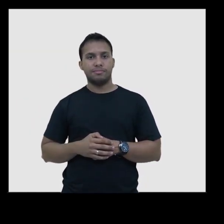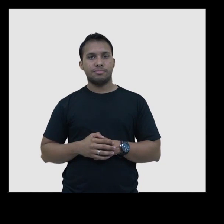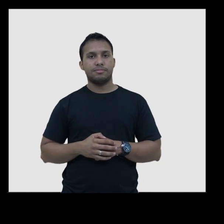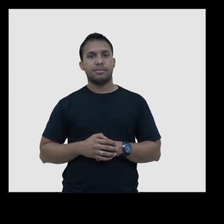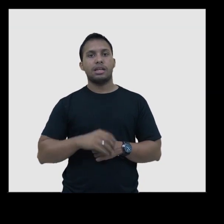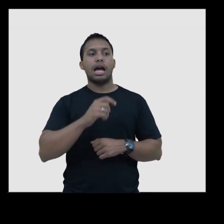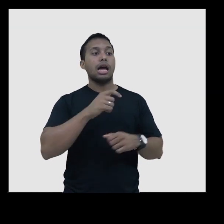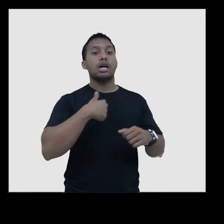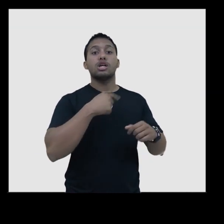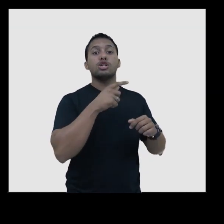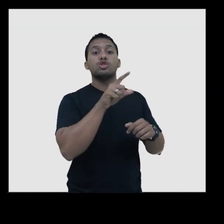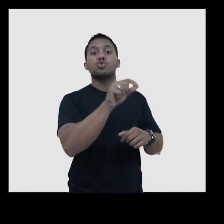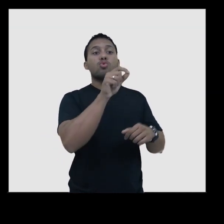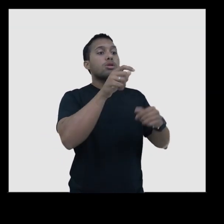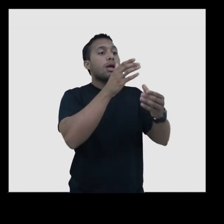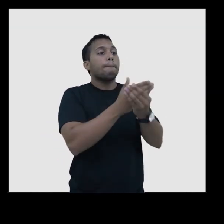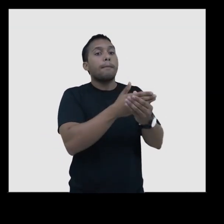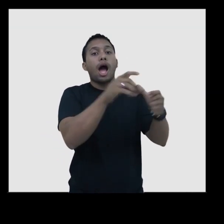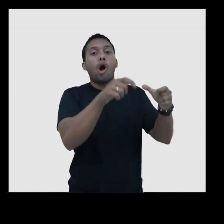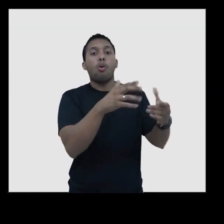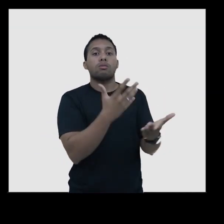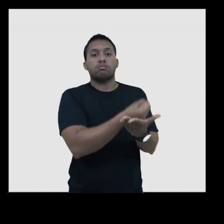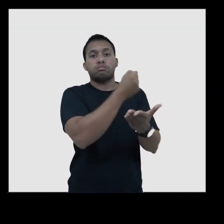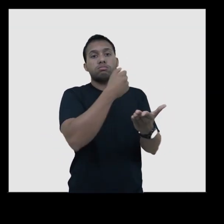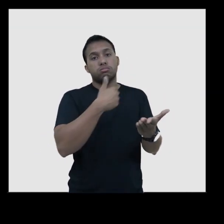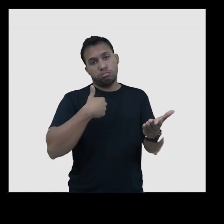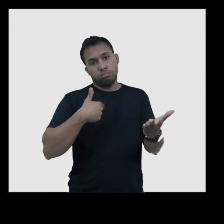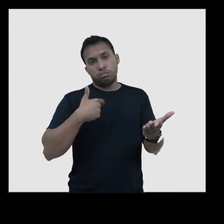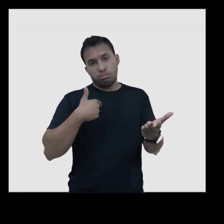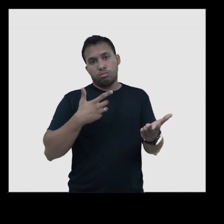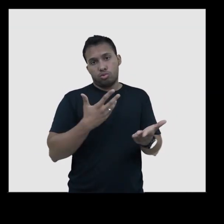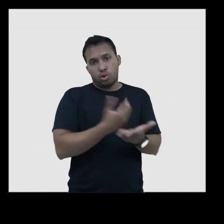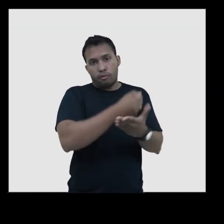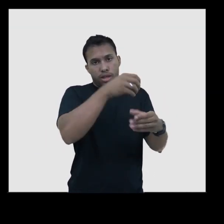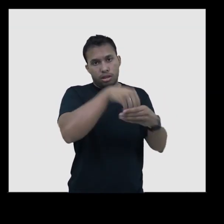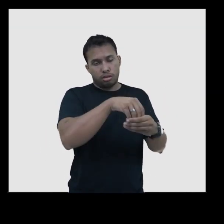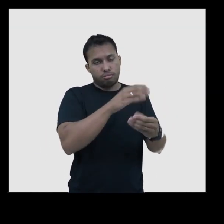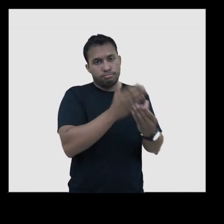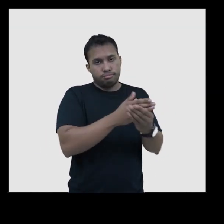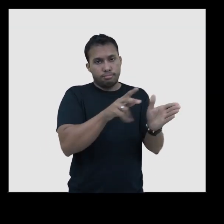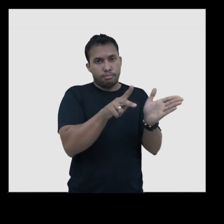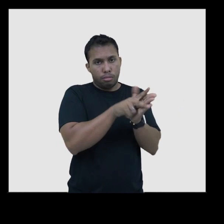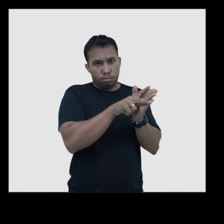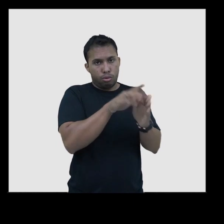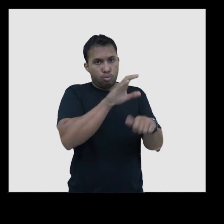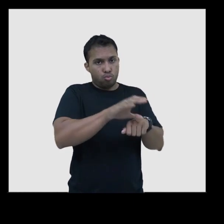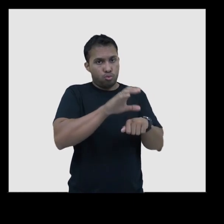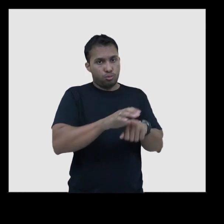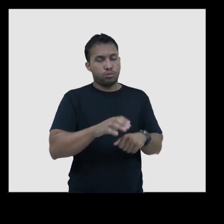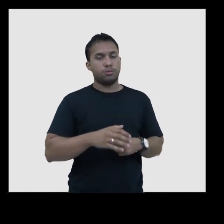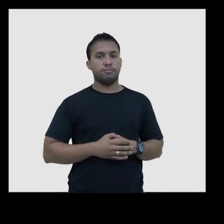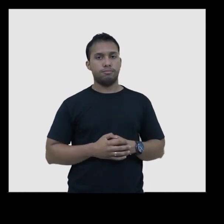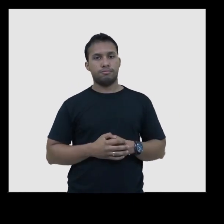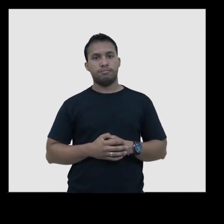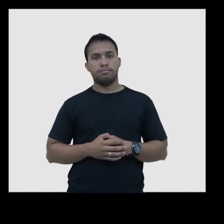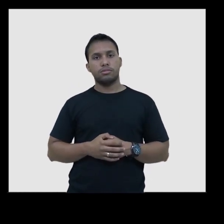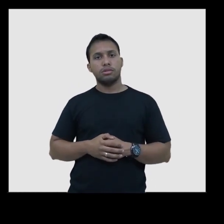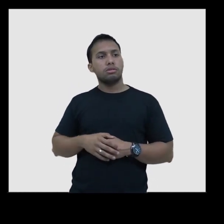nele. Ele vai me levar aqui para eu escolher o local onde eu quero salvar. Vou salvar dentro da nossa pasta do curso.